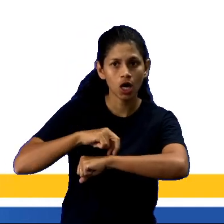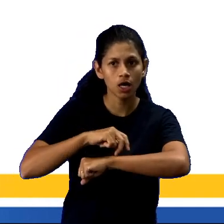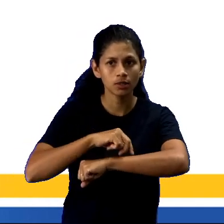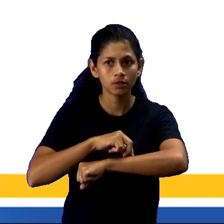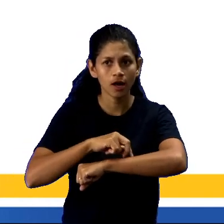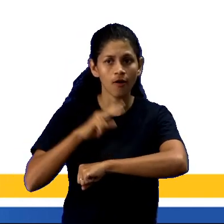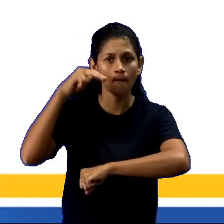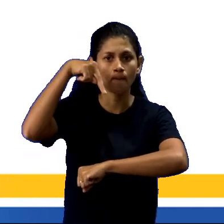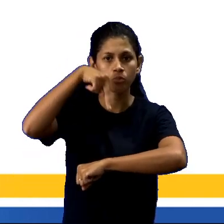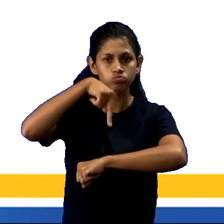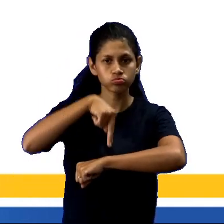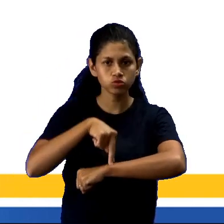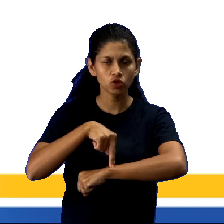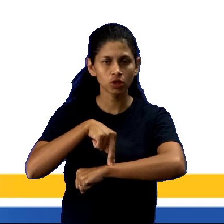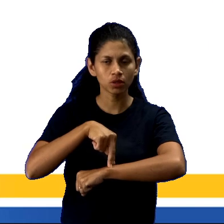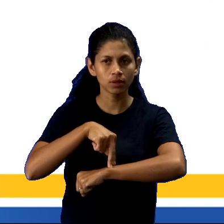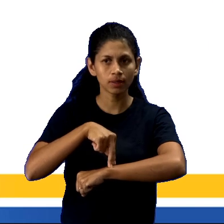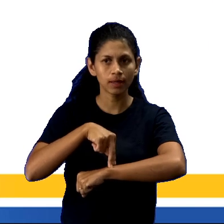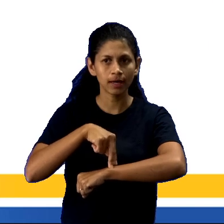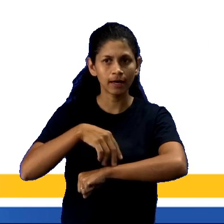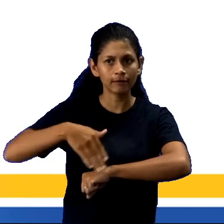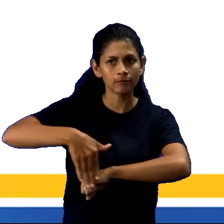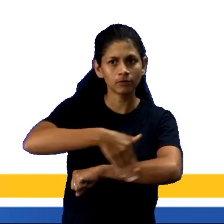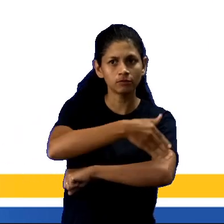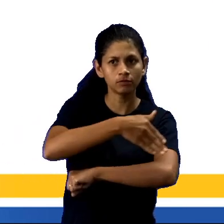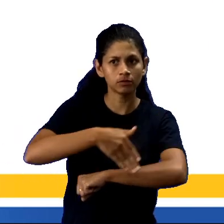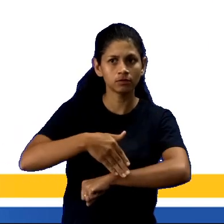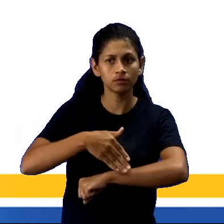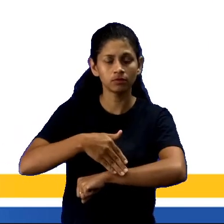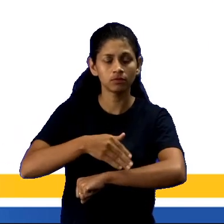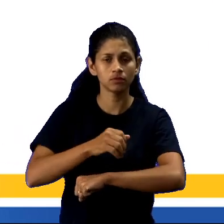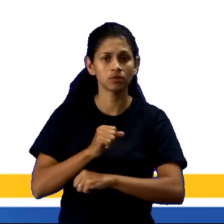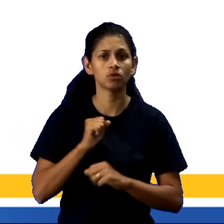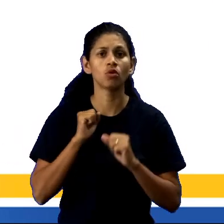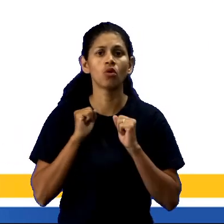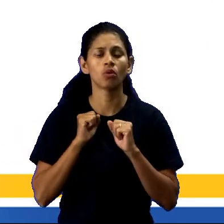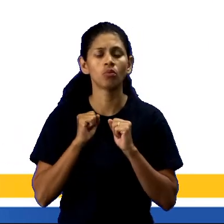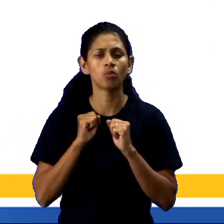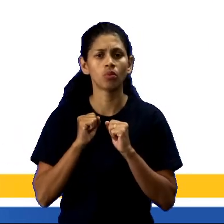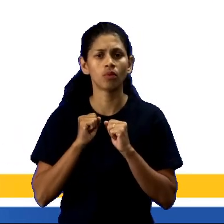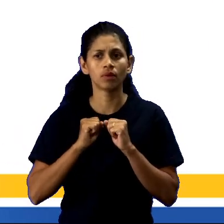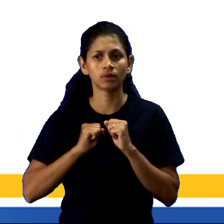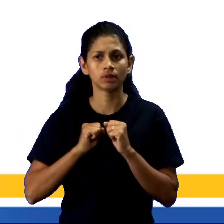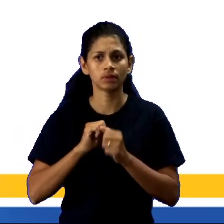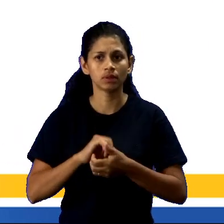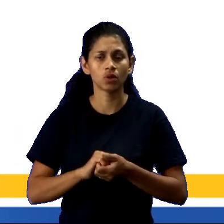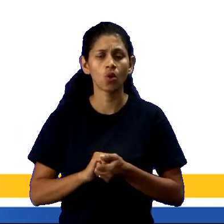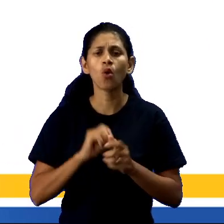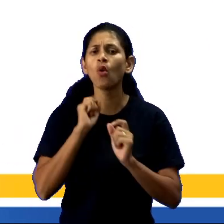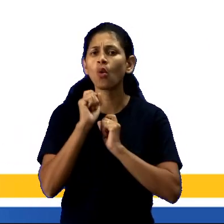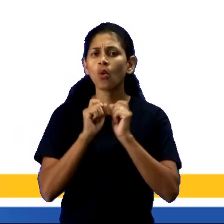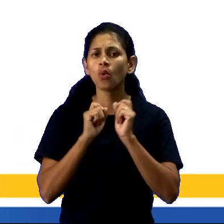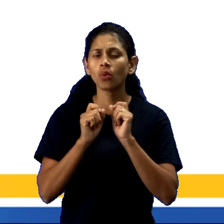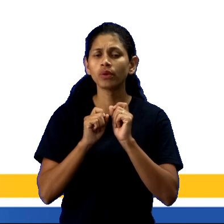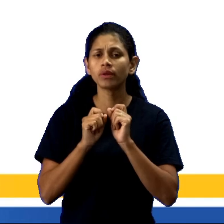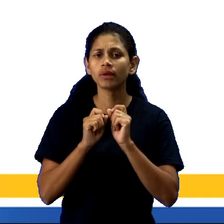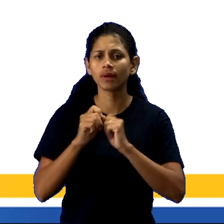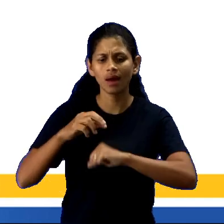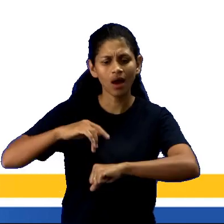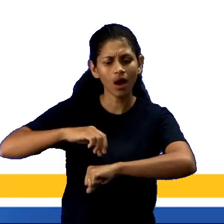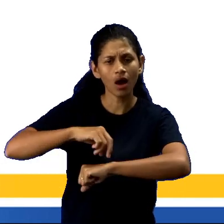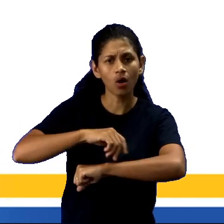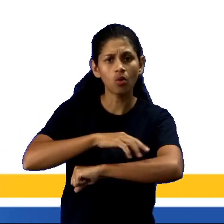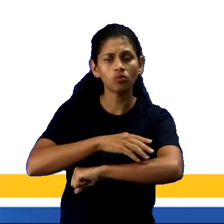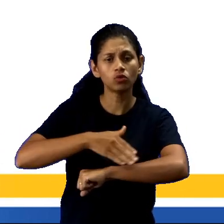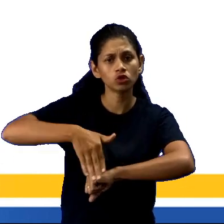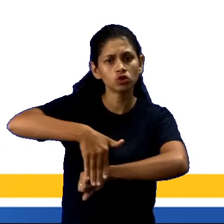pistas de rolamento, exceto para cruzá-las onde for permitido. O que é a pista de rolamento? É a pista onde ficam